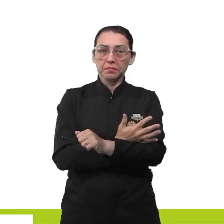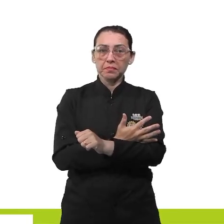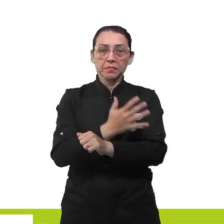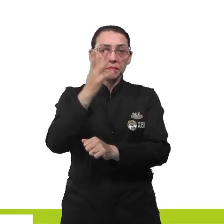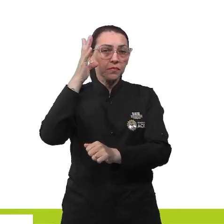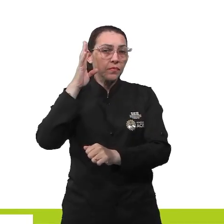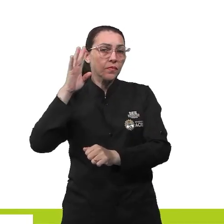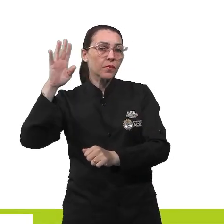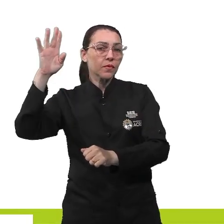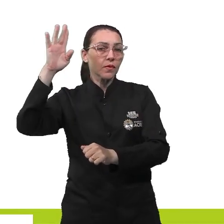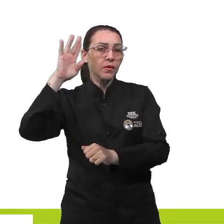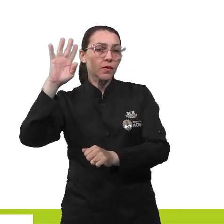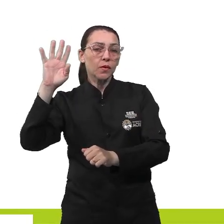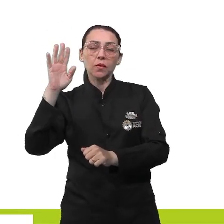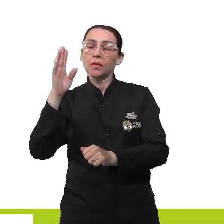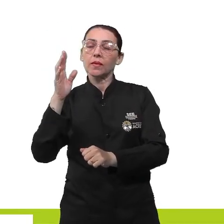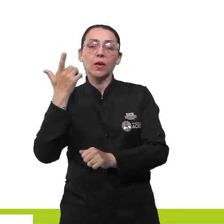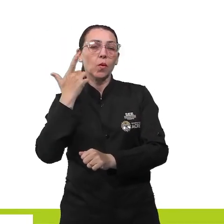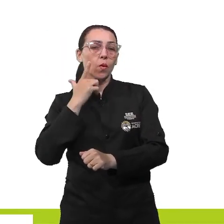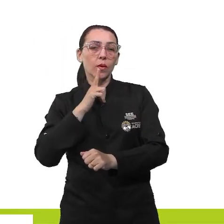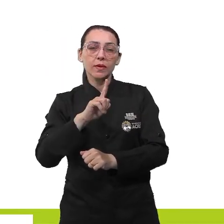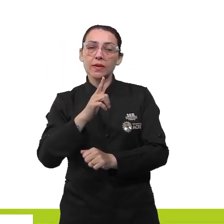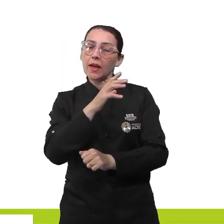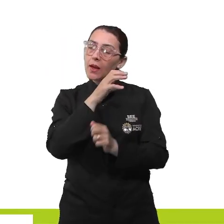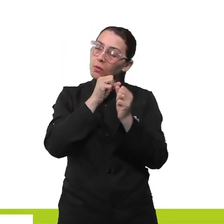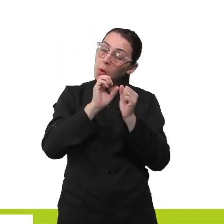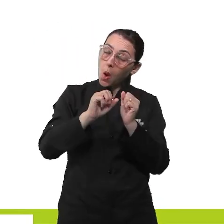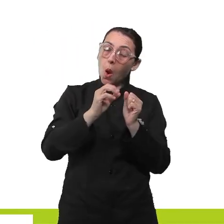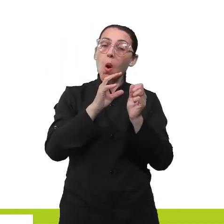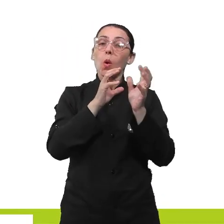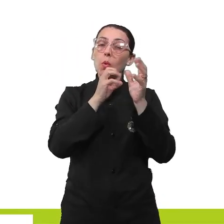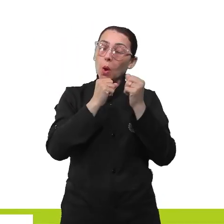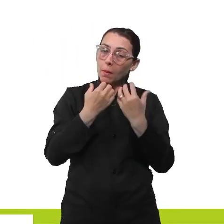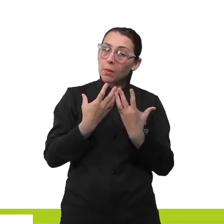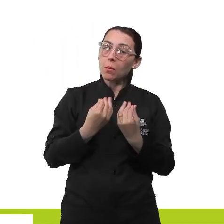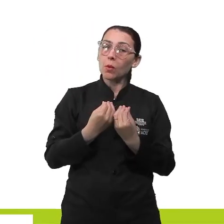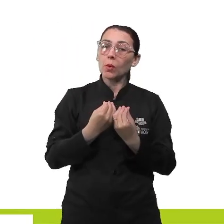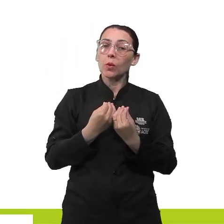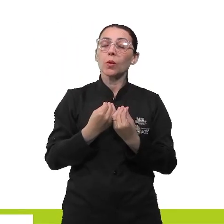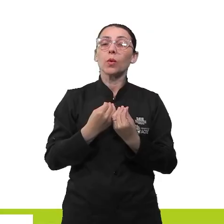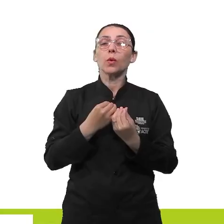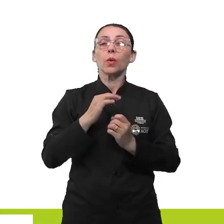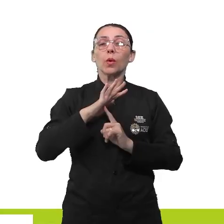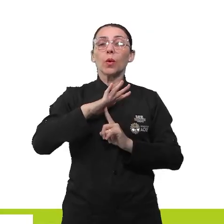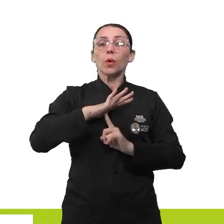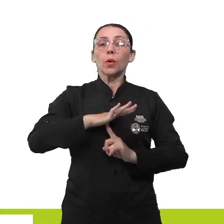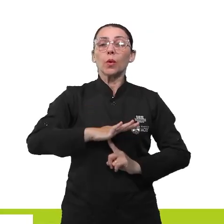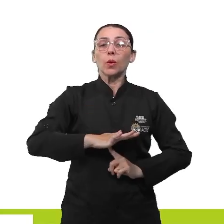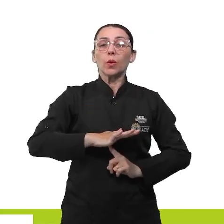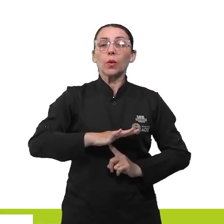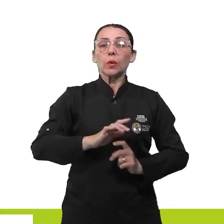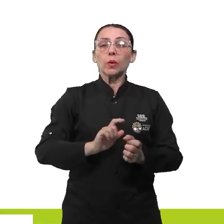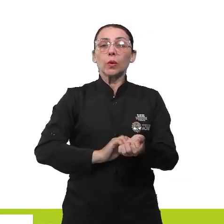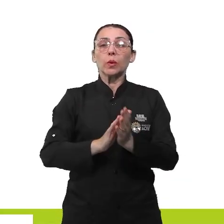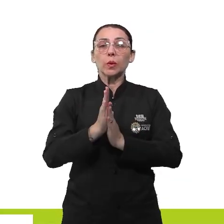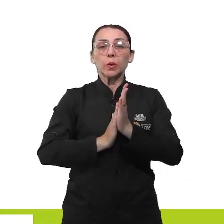Sonho constante ou insônia, ou dorme muito ou dorme pouco. Ansiedade e depressão. Condutas autodestrutivas, se